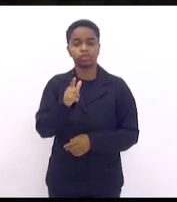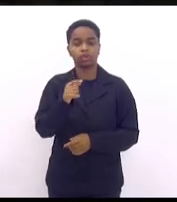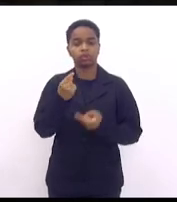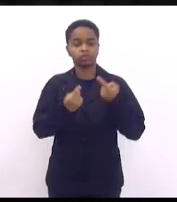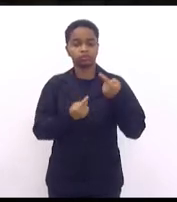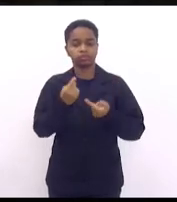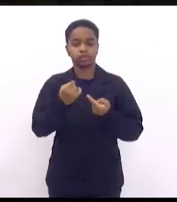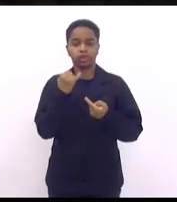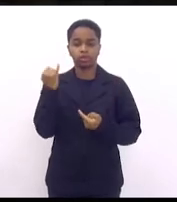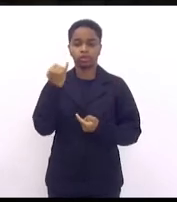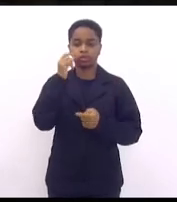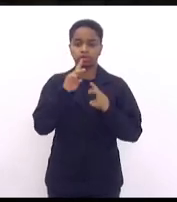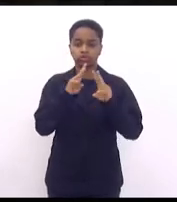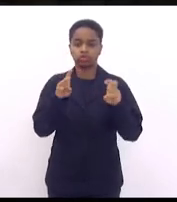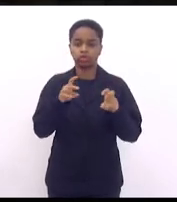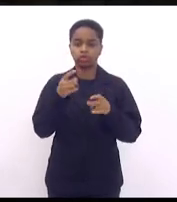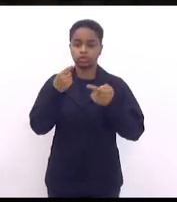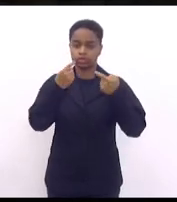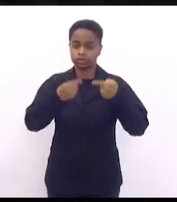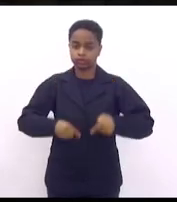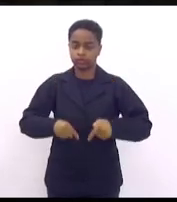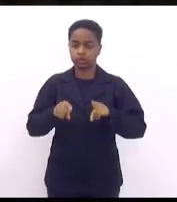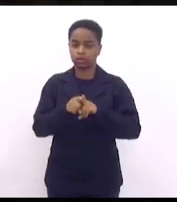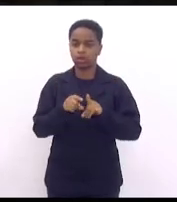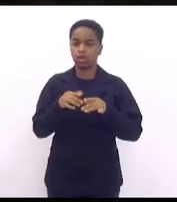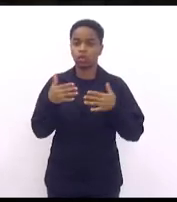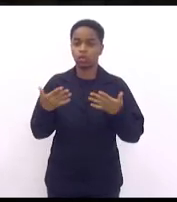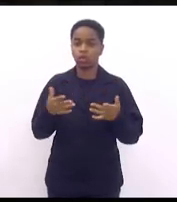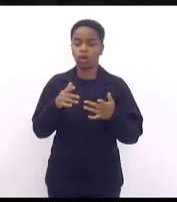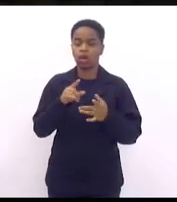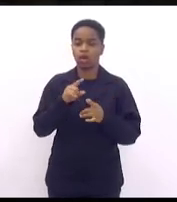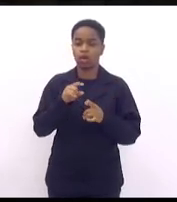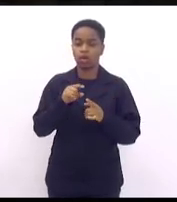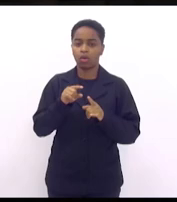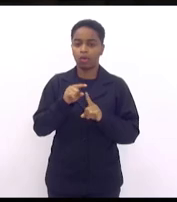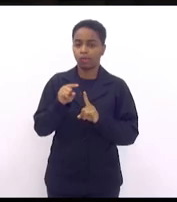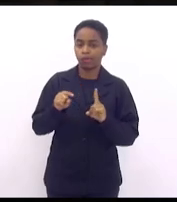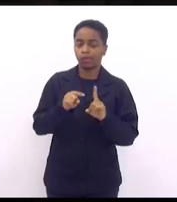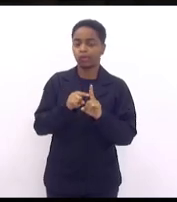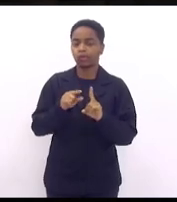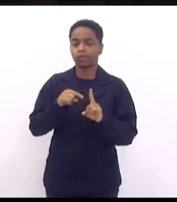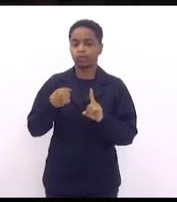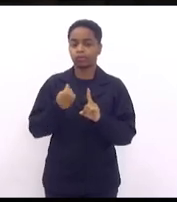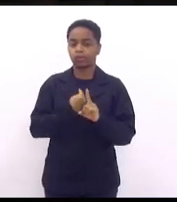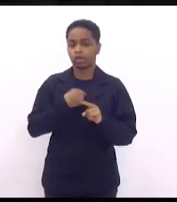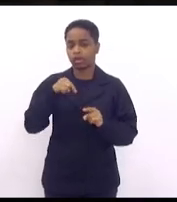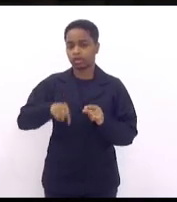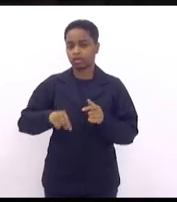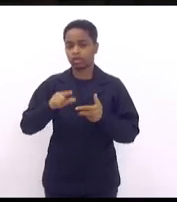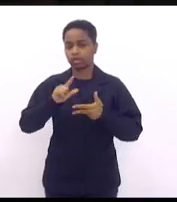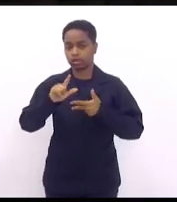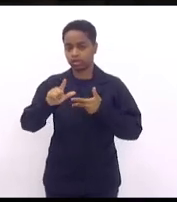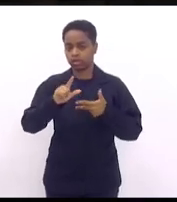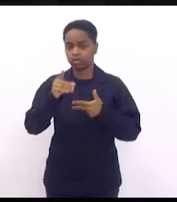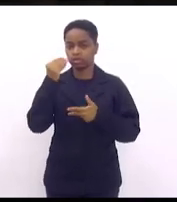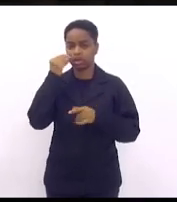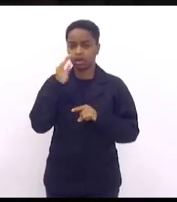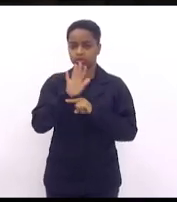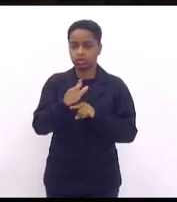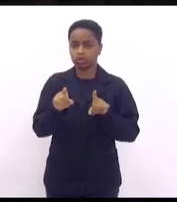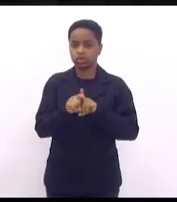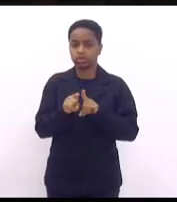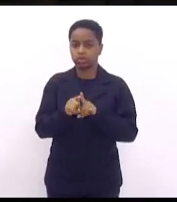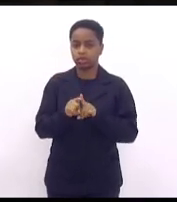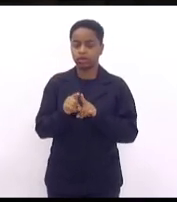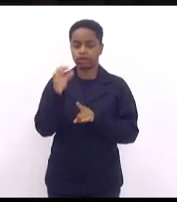importante de quais são os desafios e de quais são as tarefas que a gente tem enquanto Poder Legislativo para colaborar, mas também para